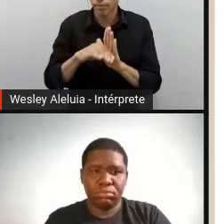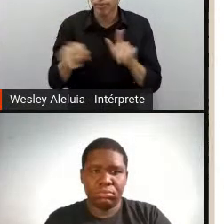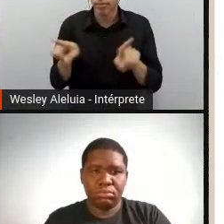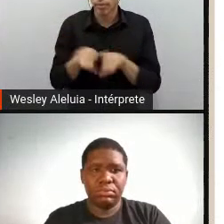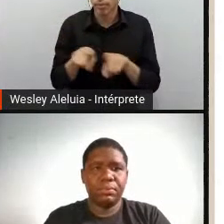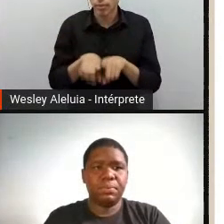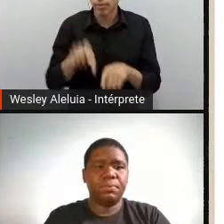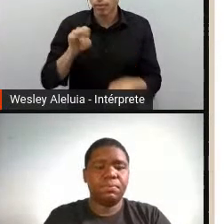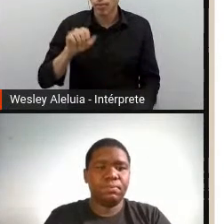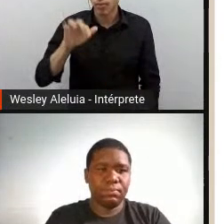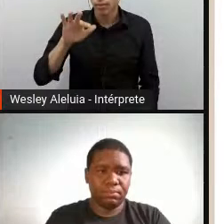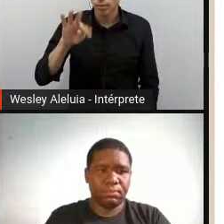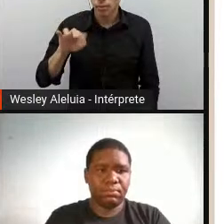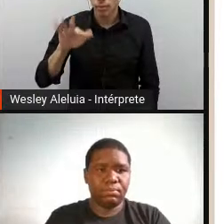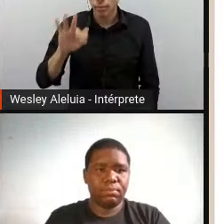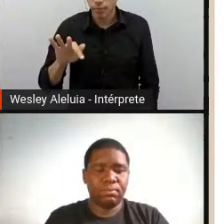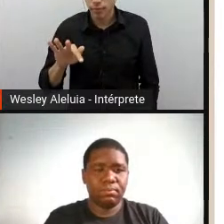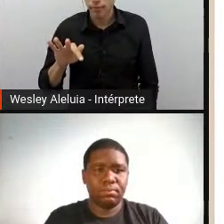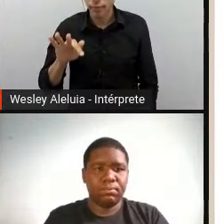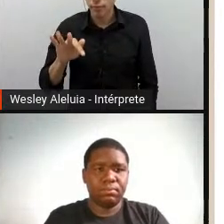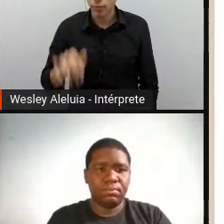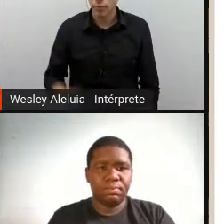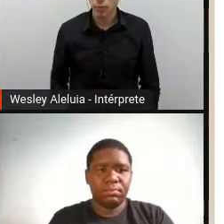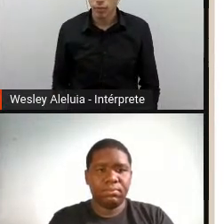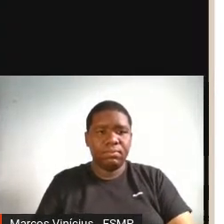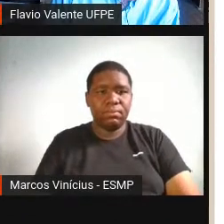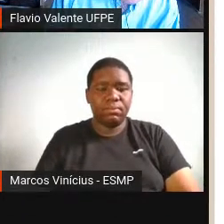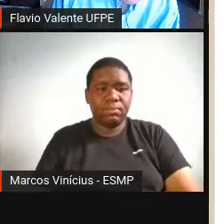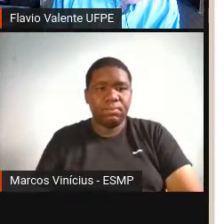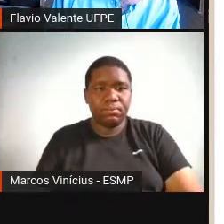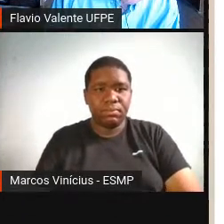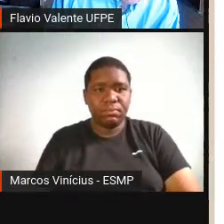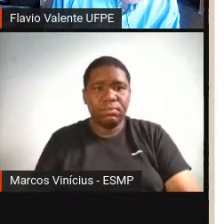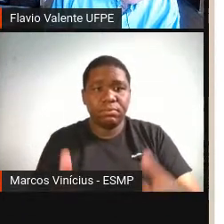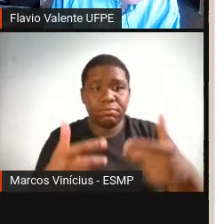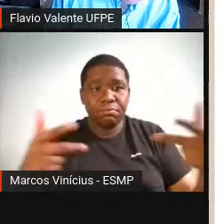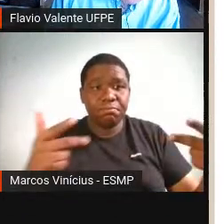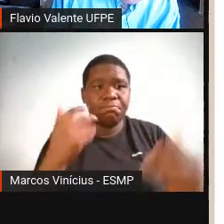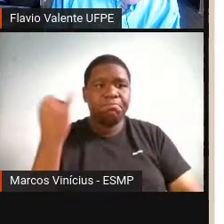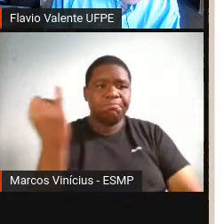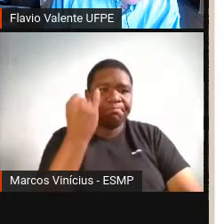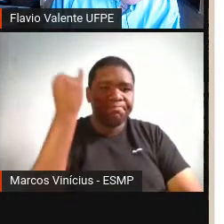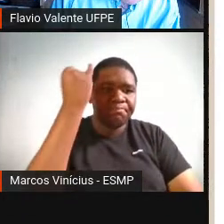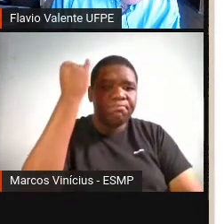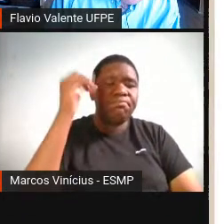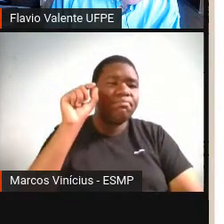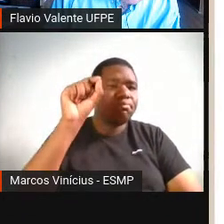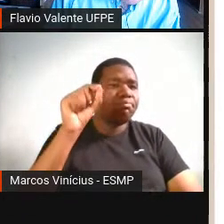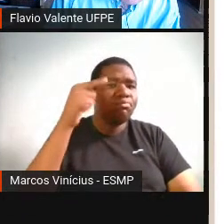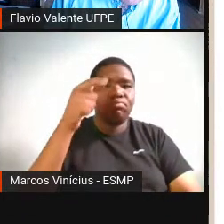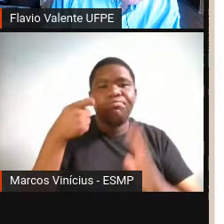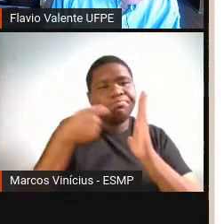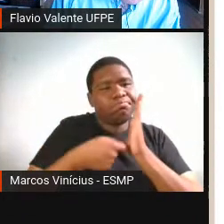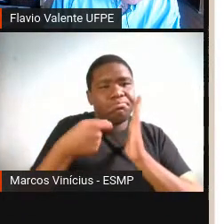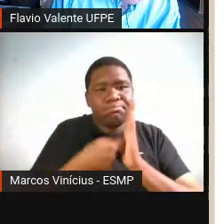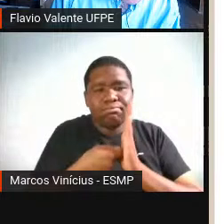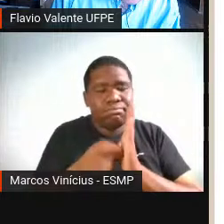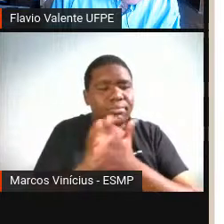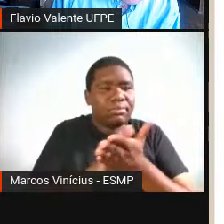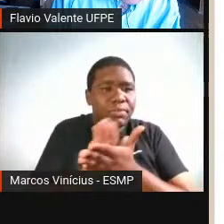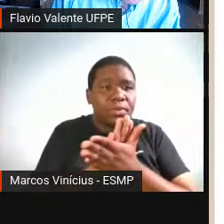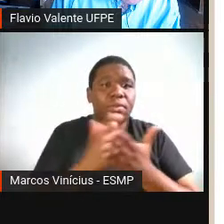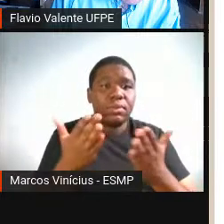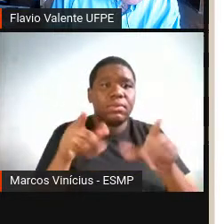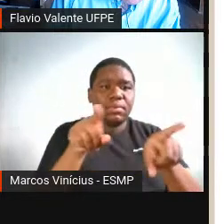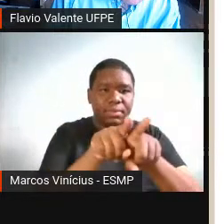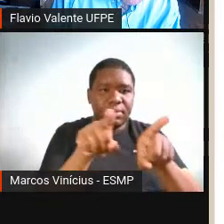provocado com diversas arguições de descumprição de preceitos fundamentais, sem um posicionamento até agora, inclusive um